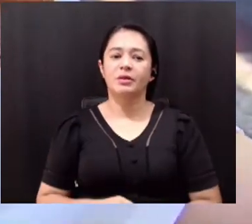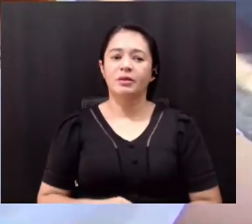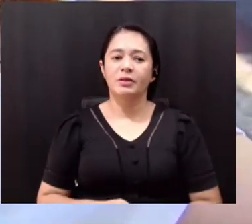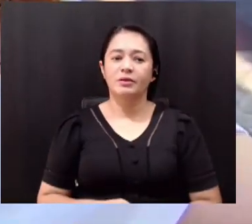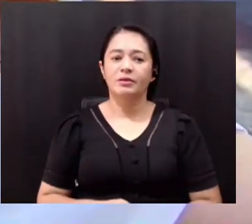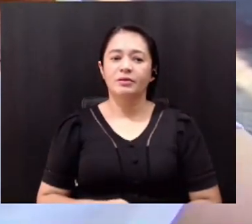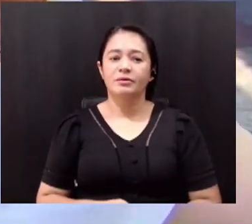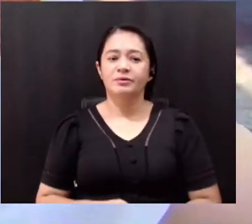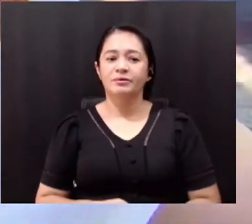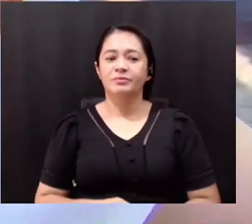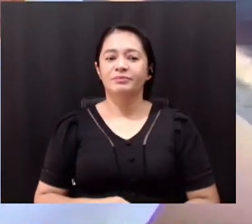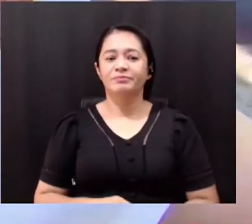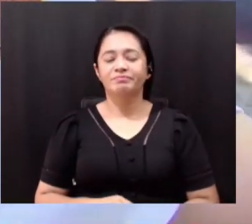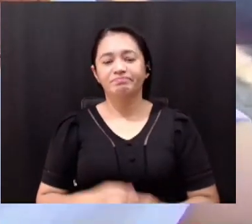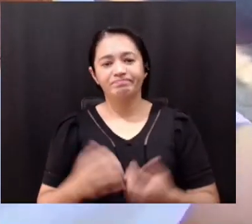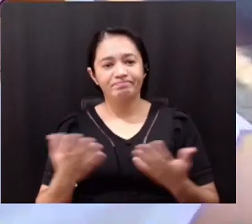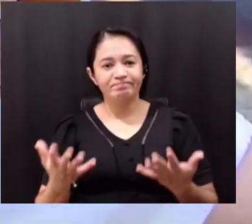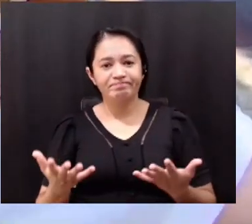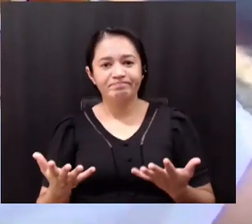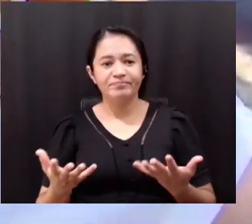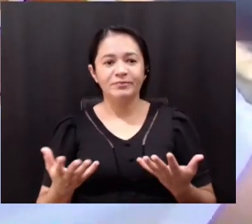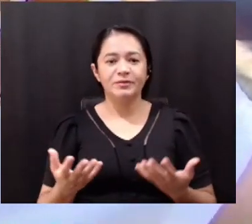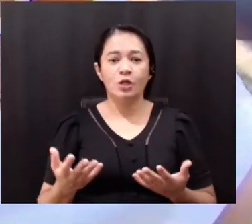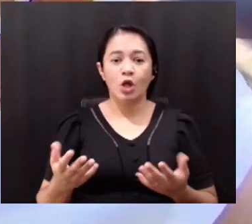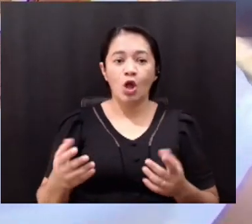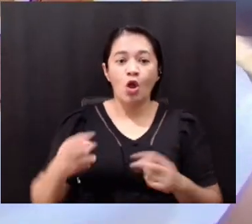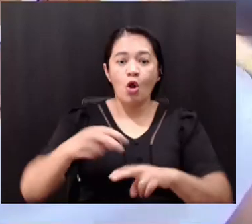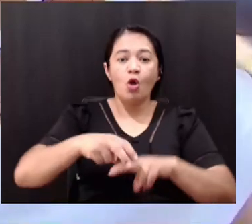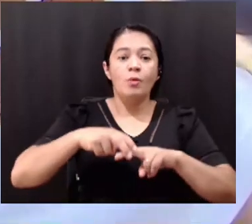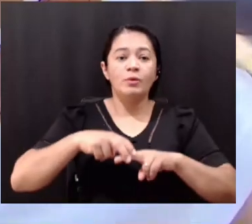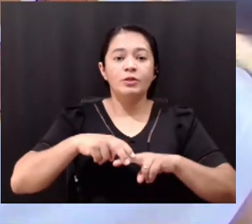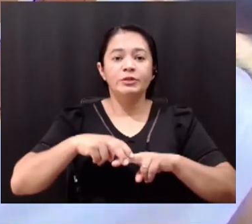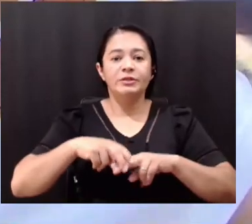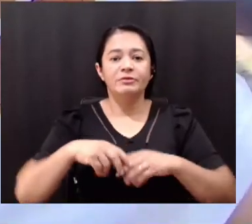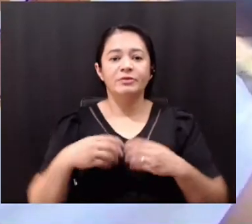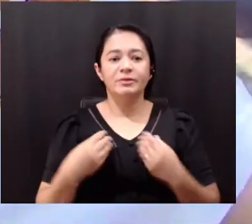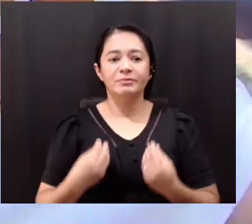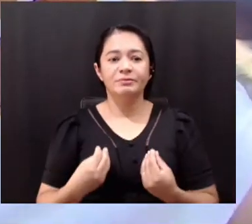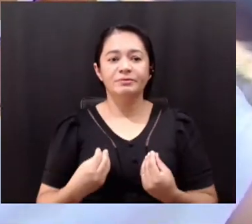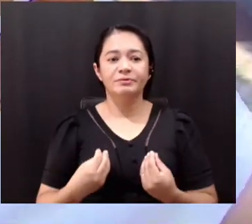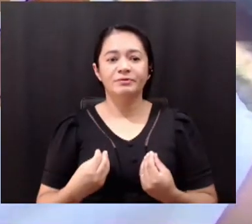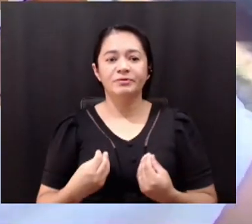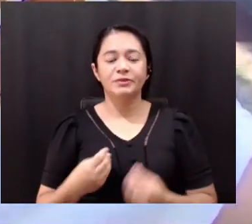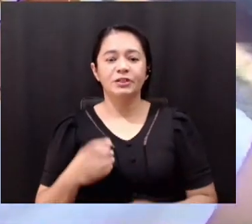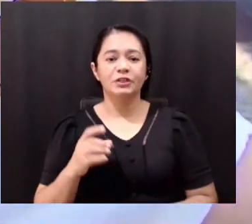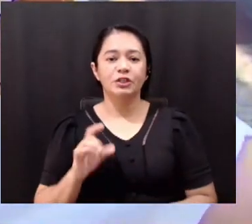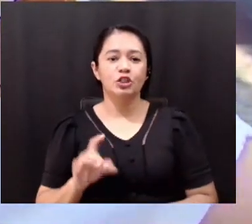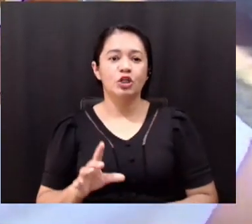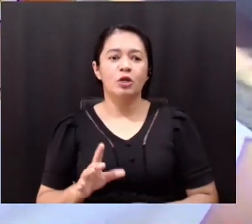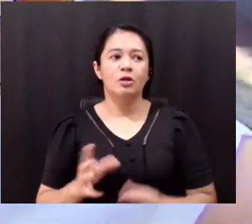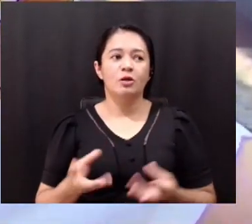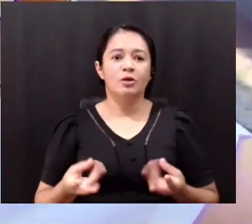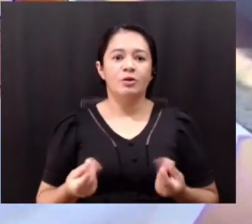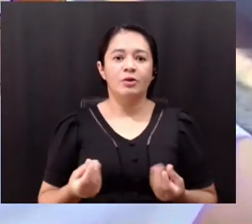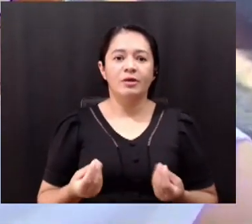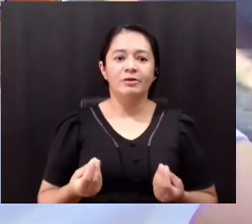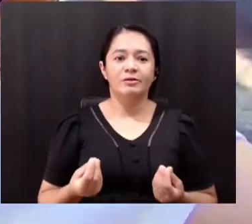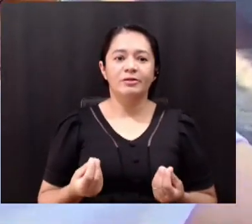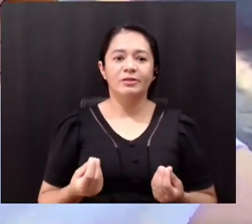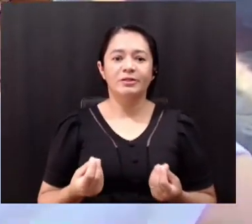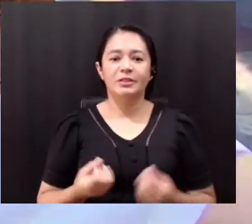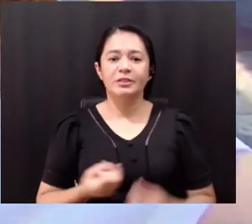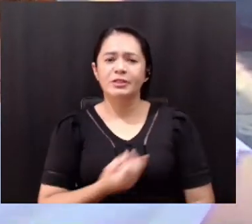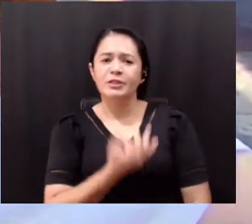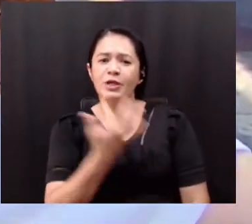aqui, motivos, não só na quantidade